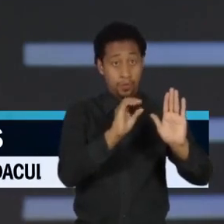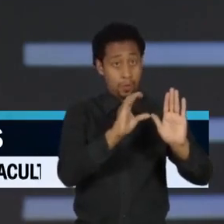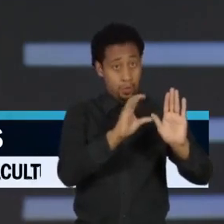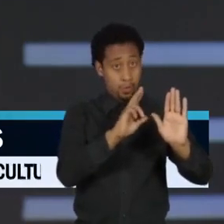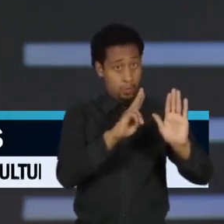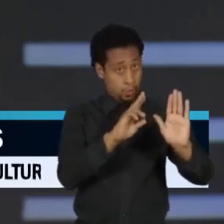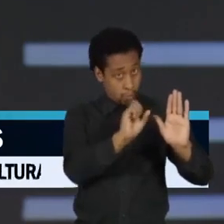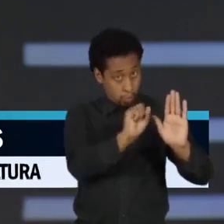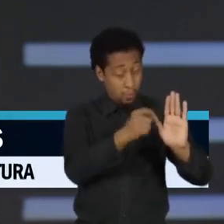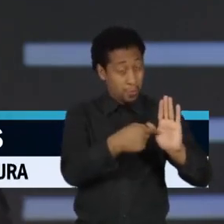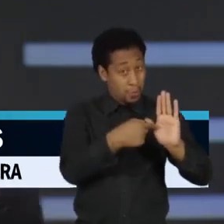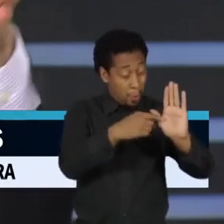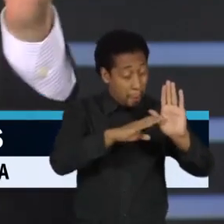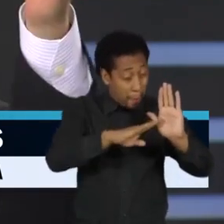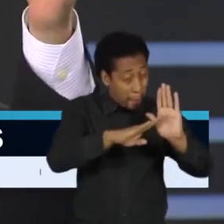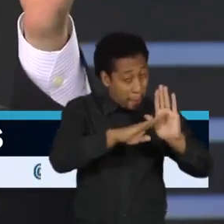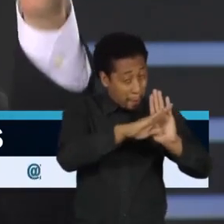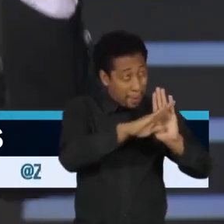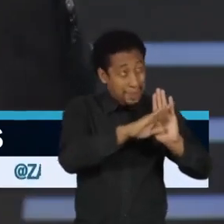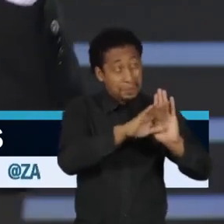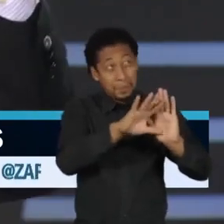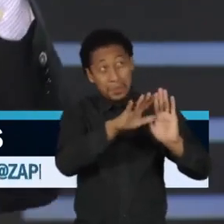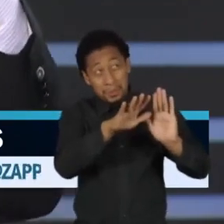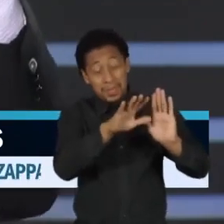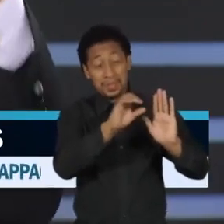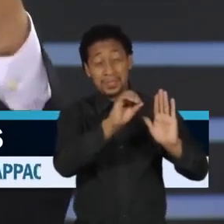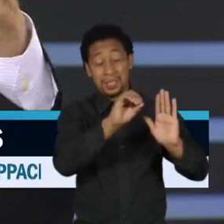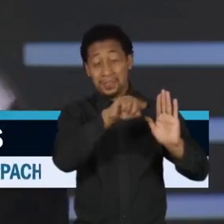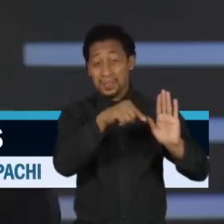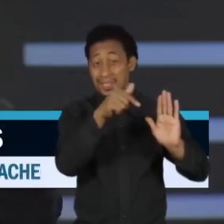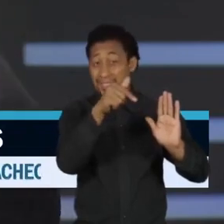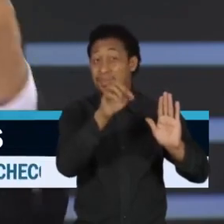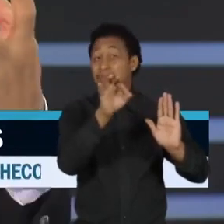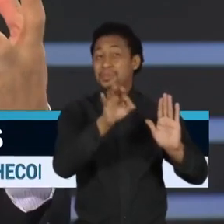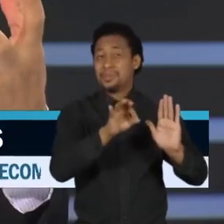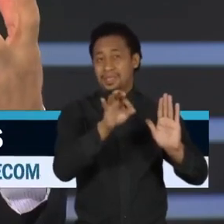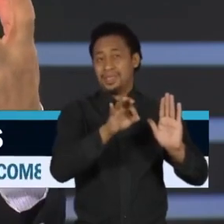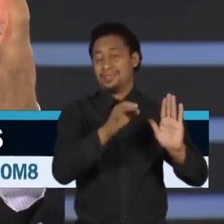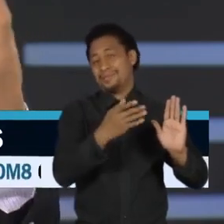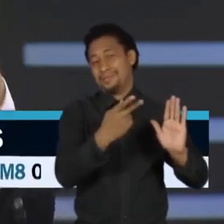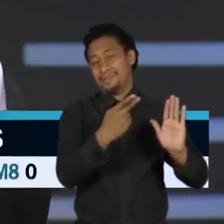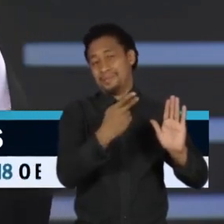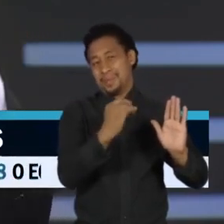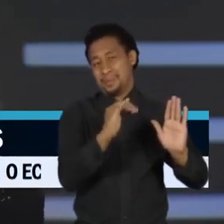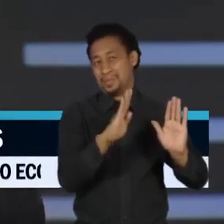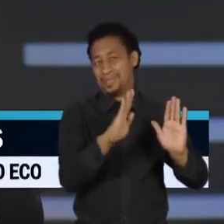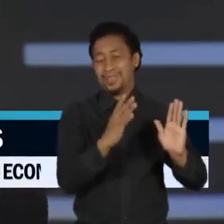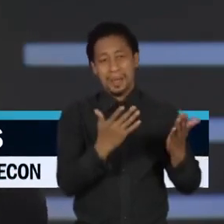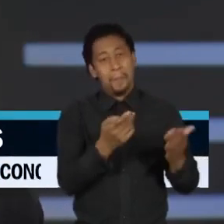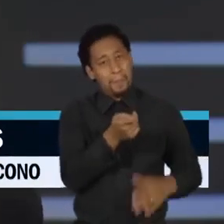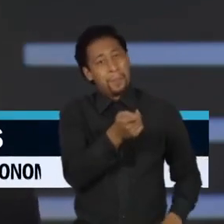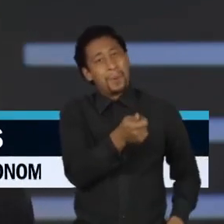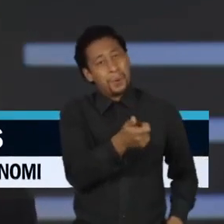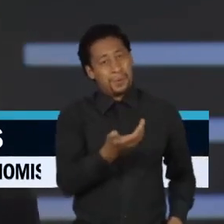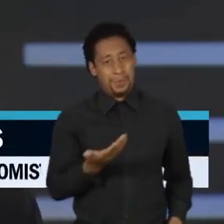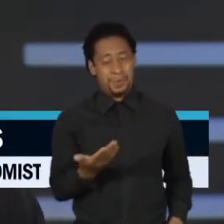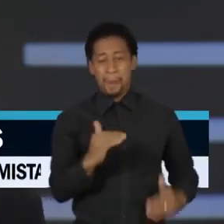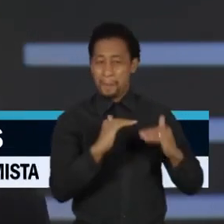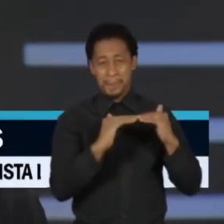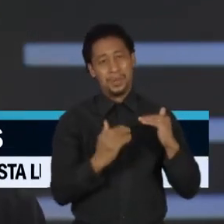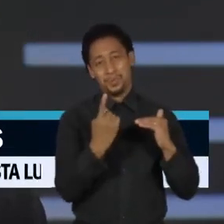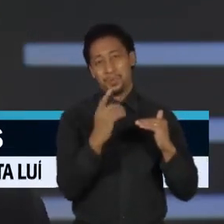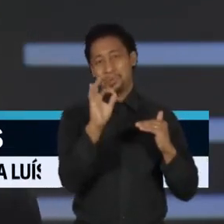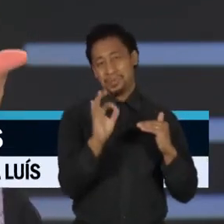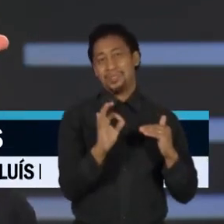ou seja, menos de 1%. Tá certo? Você tem uma taxa de juros tão alta, parece uma idiosincrasia. Parece o seguinte, porque teoricamente você